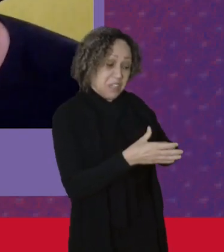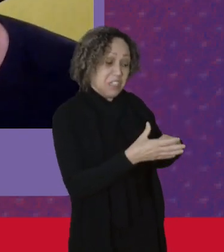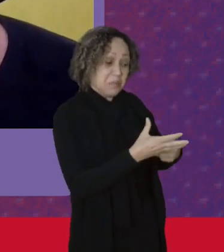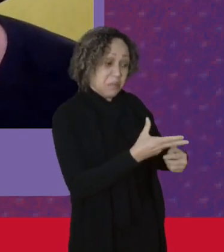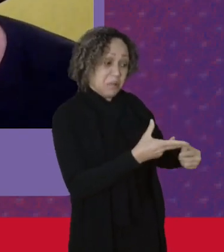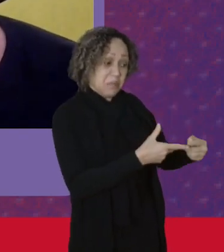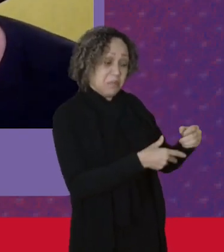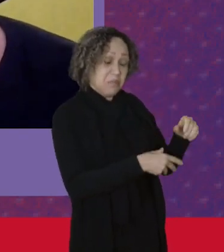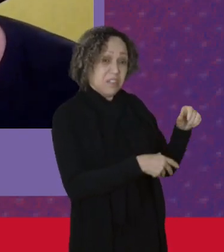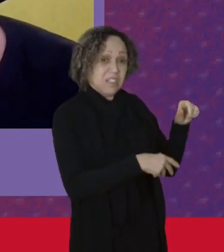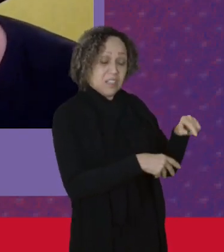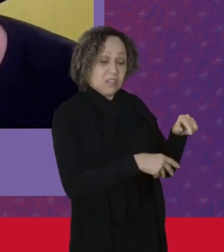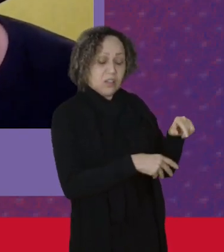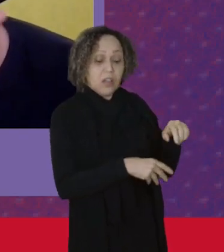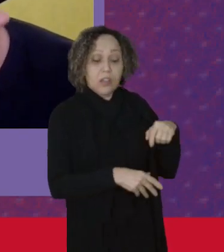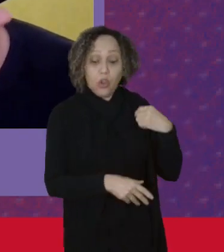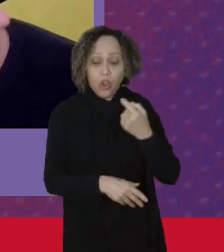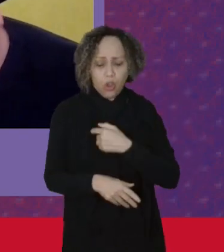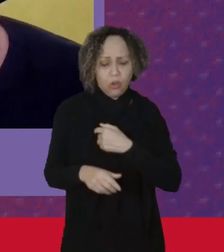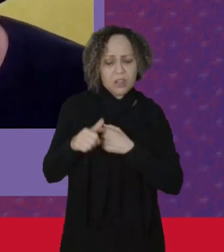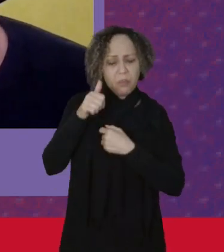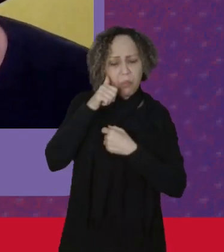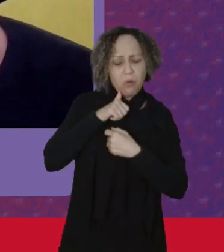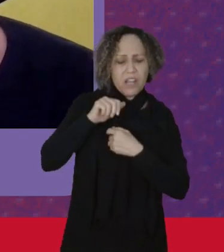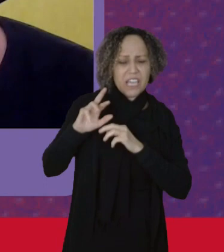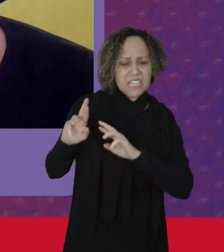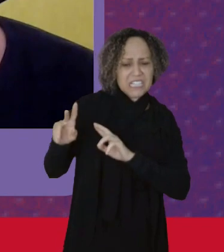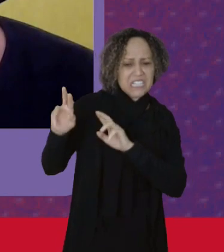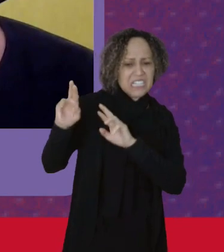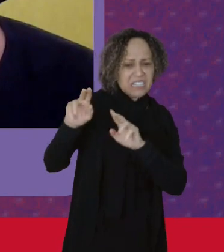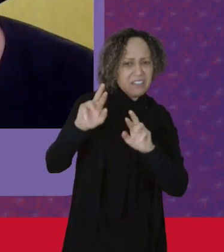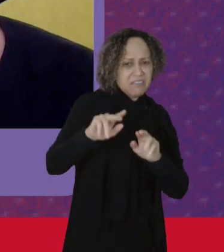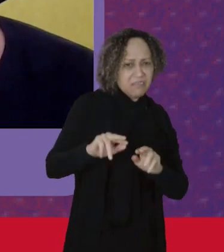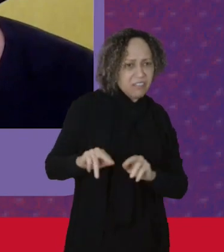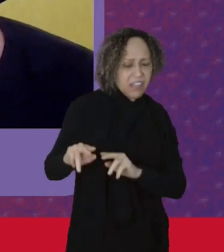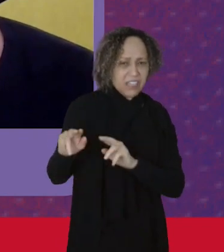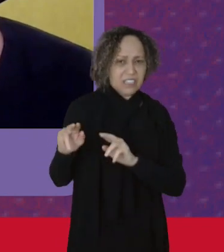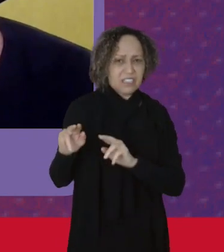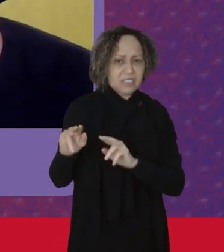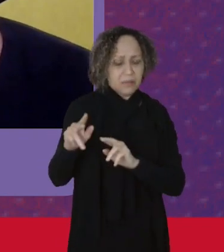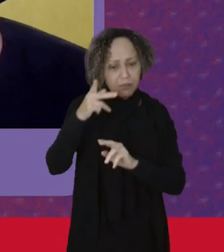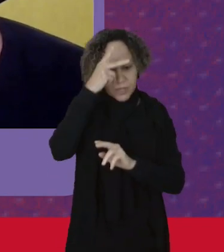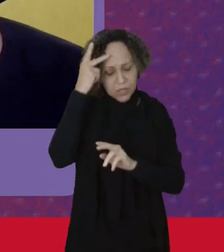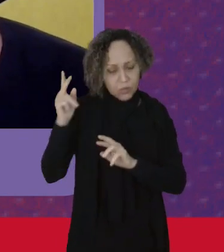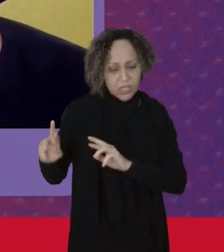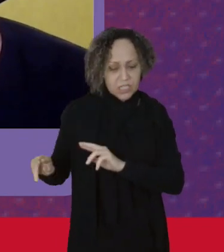políticas enquanto mulheres diversas, enquanto pessoas diversas.